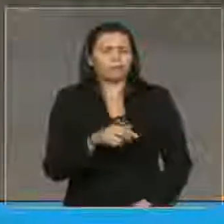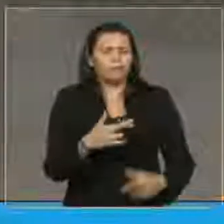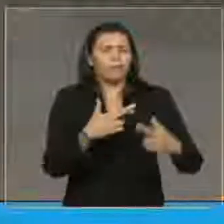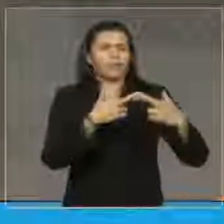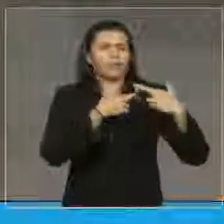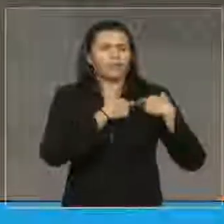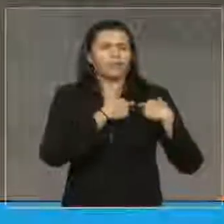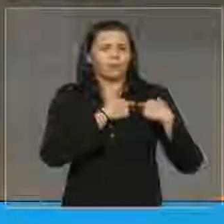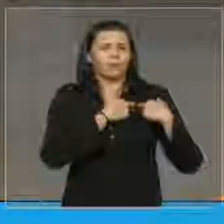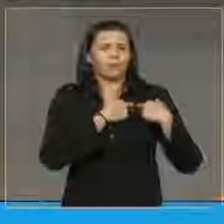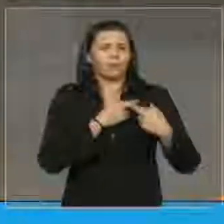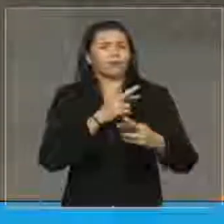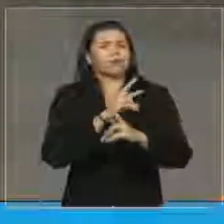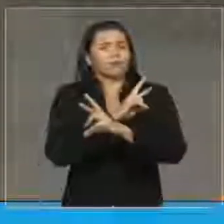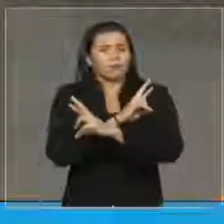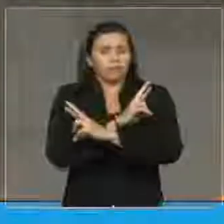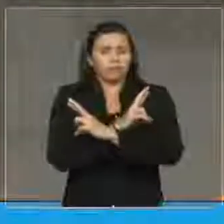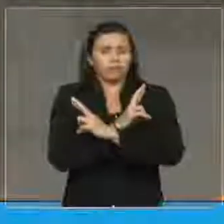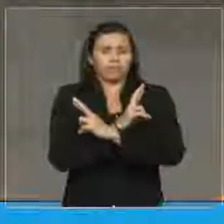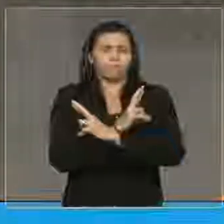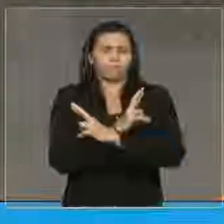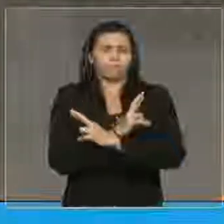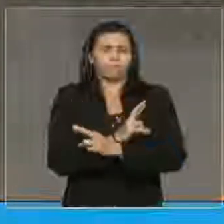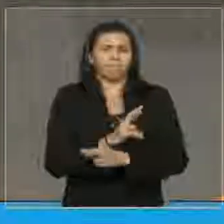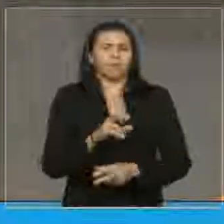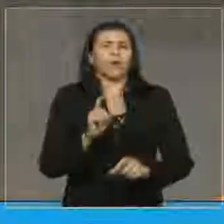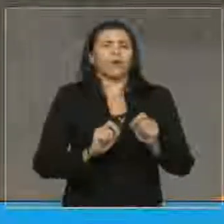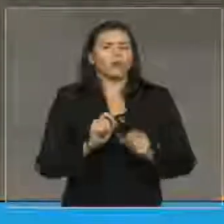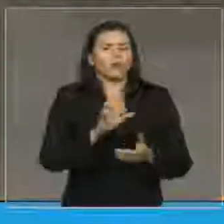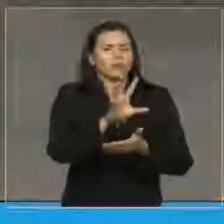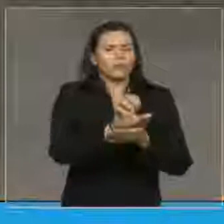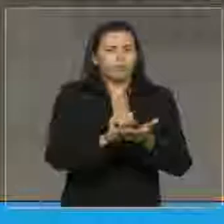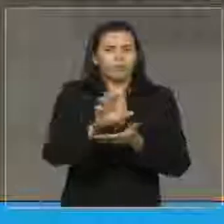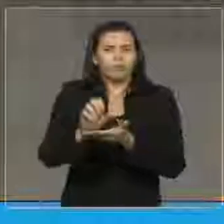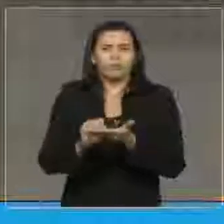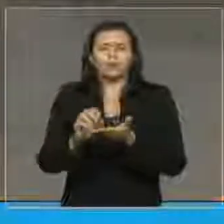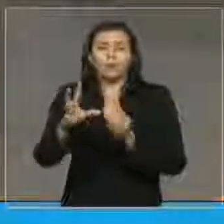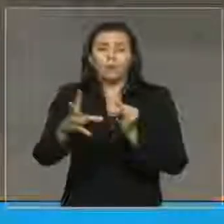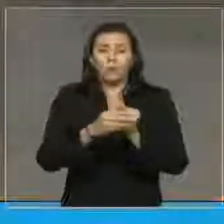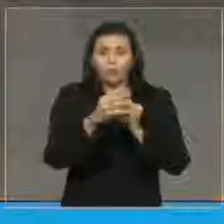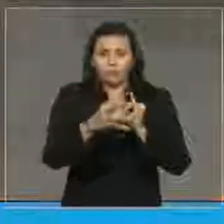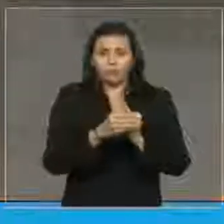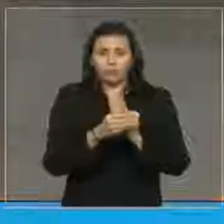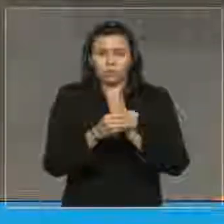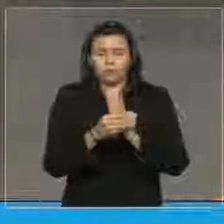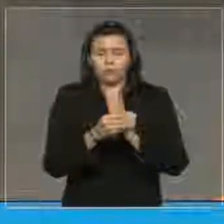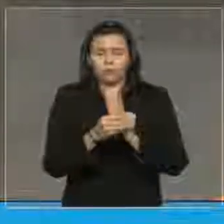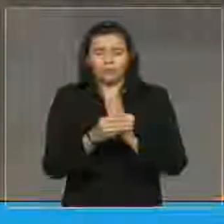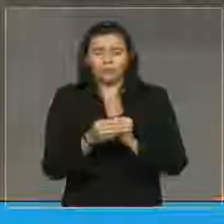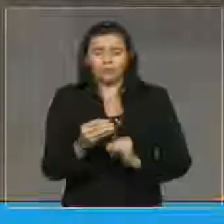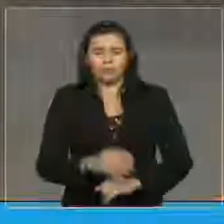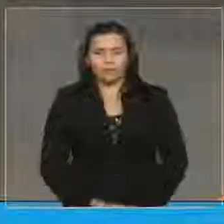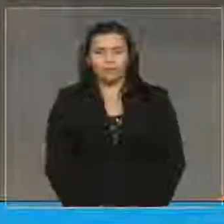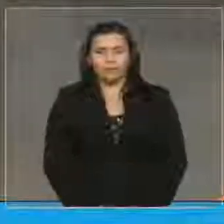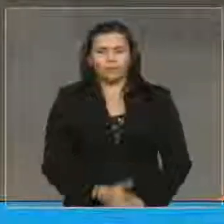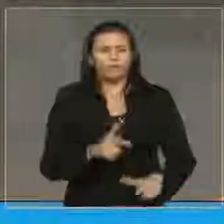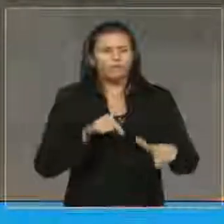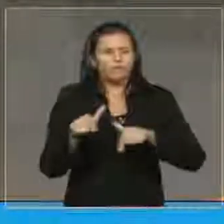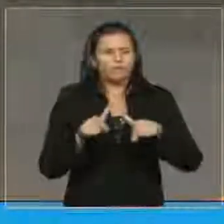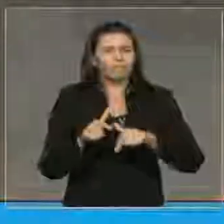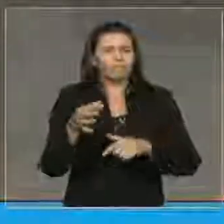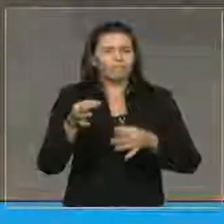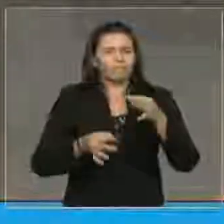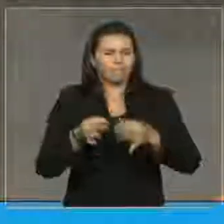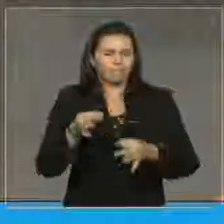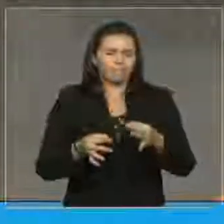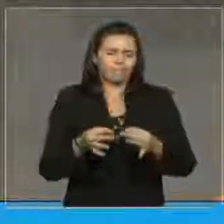enseja a tributação, o labor da justiça